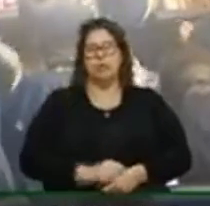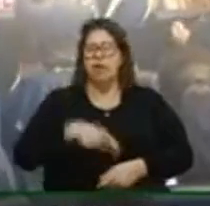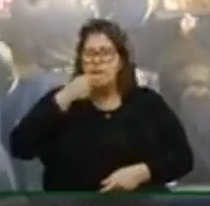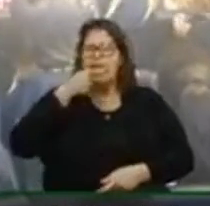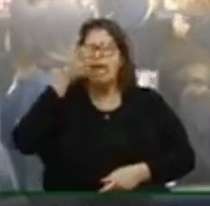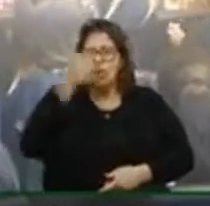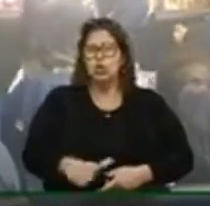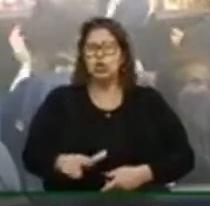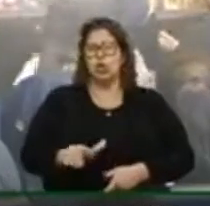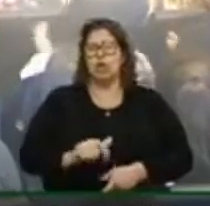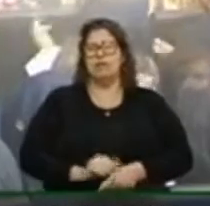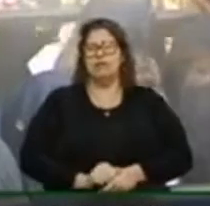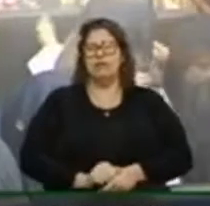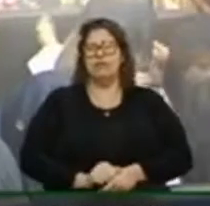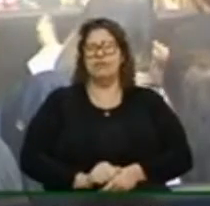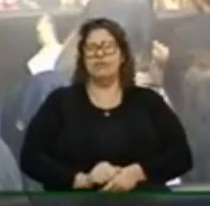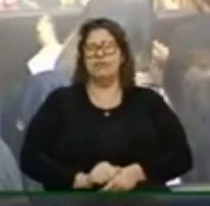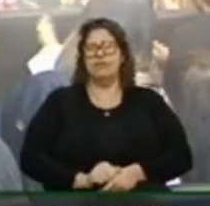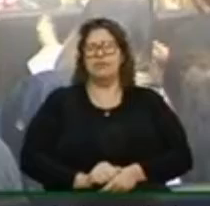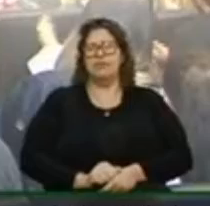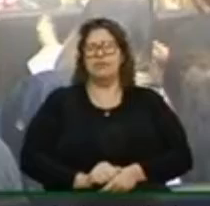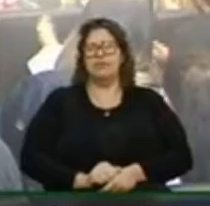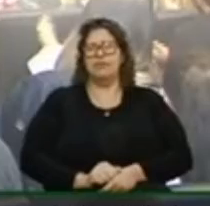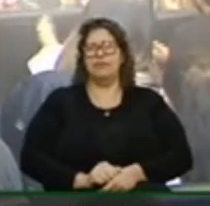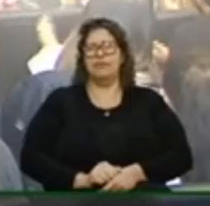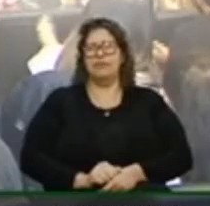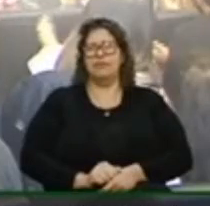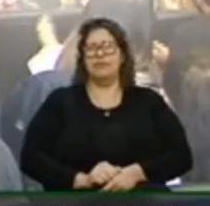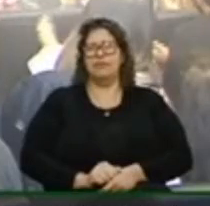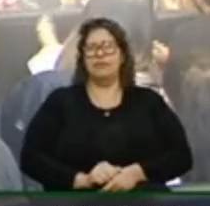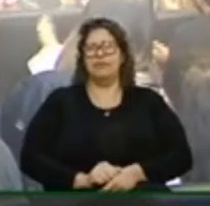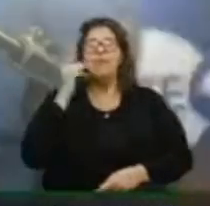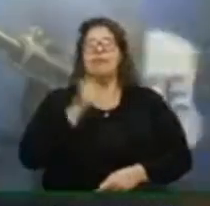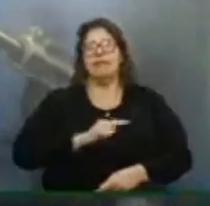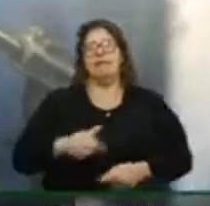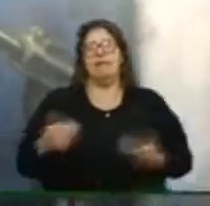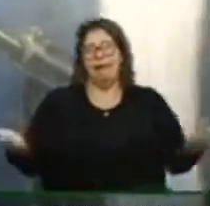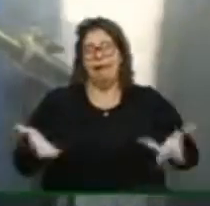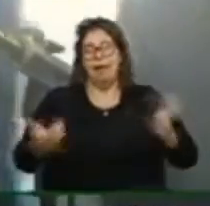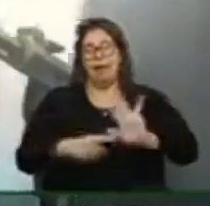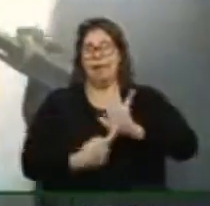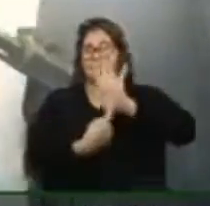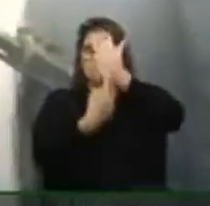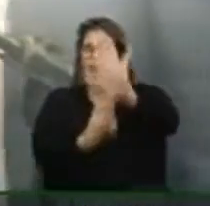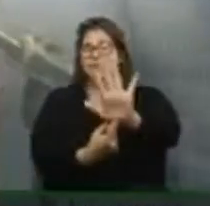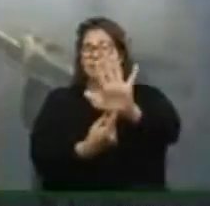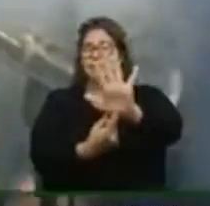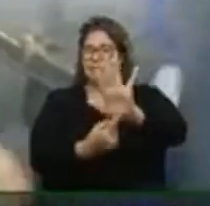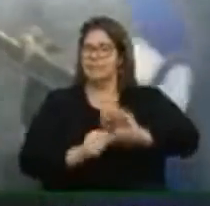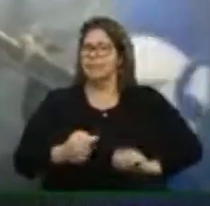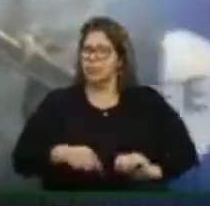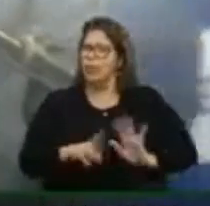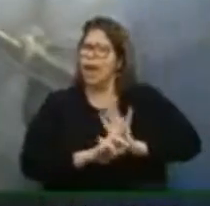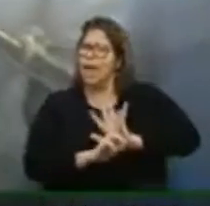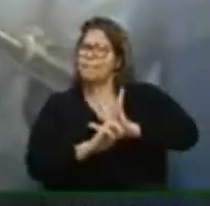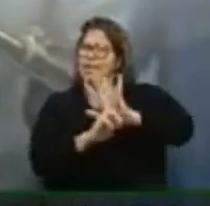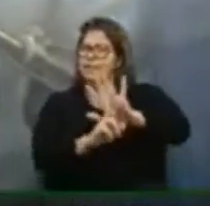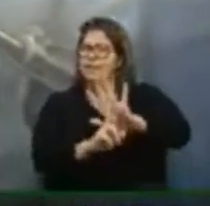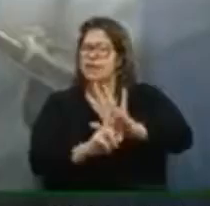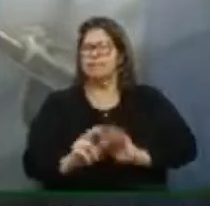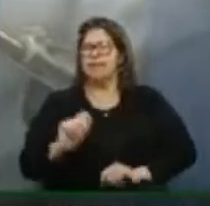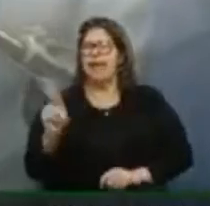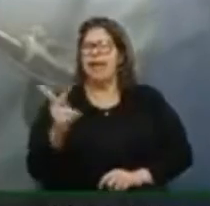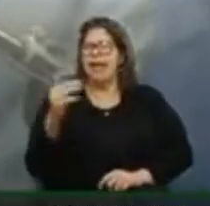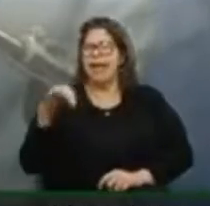gente o governador tem que entender nac da representado henrique que representa o governo do estado e